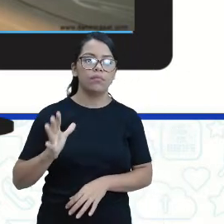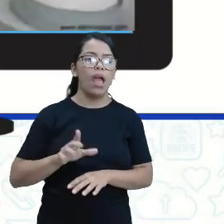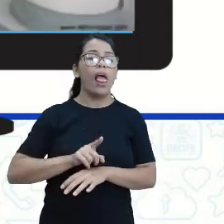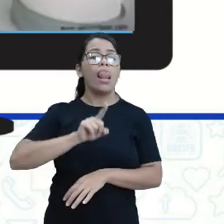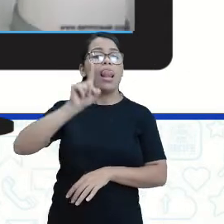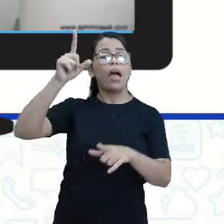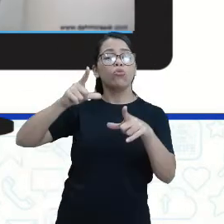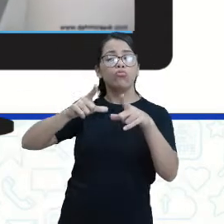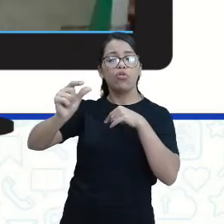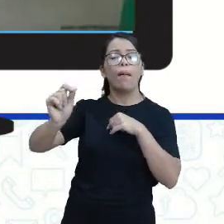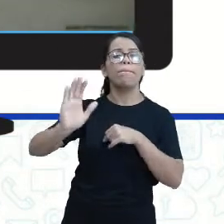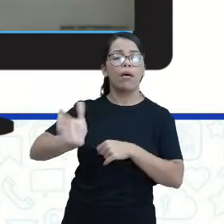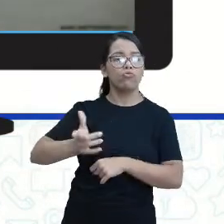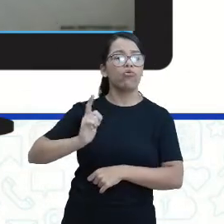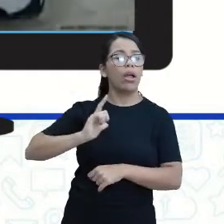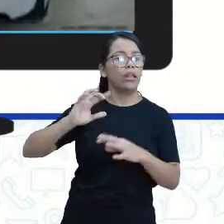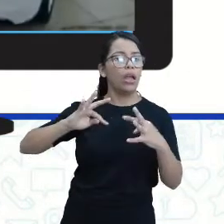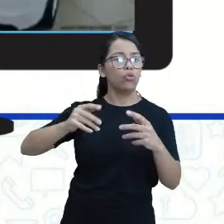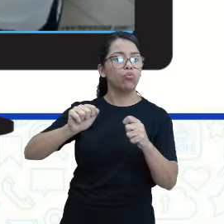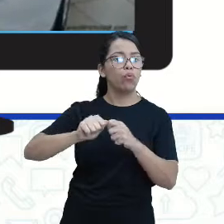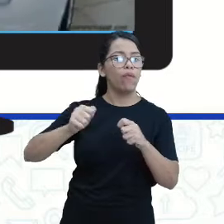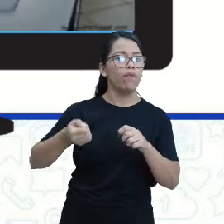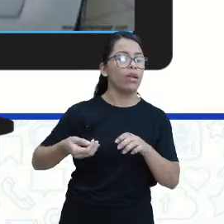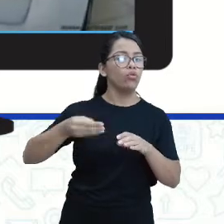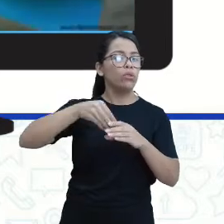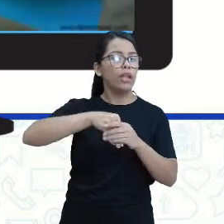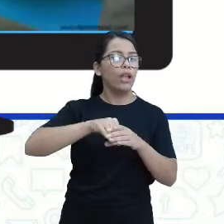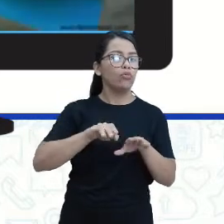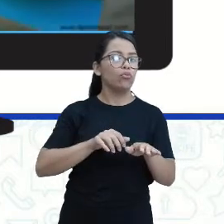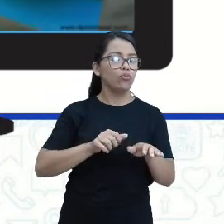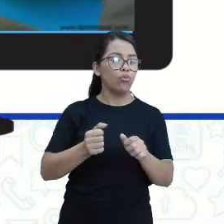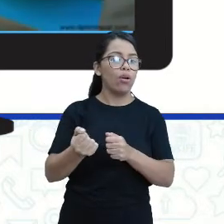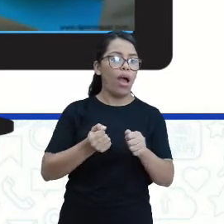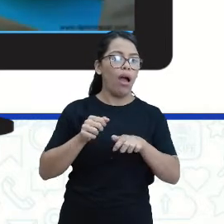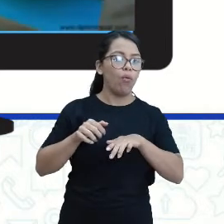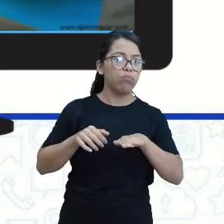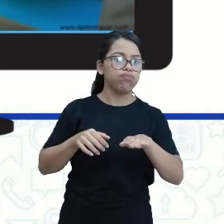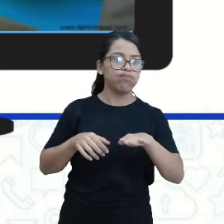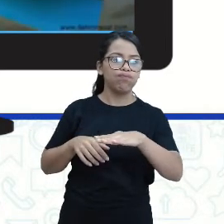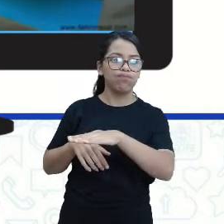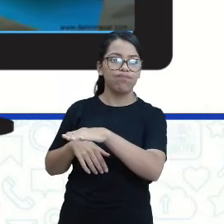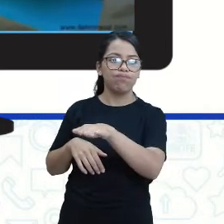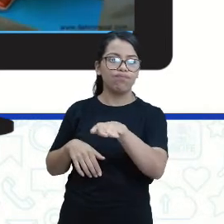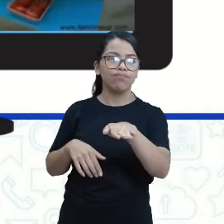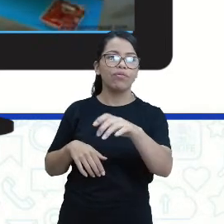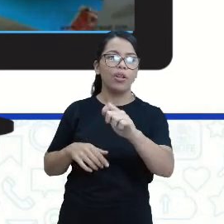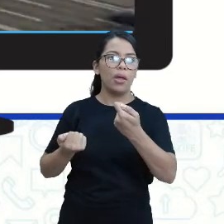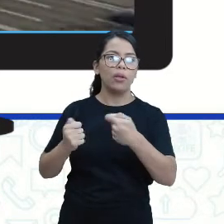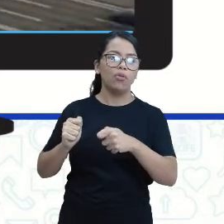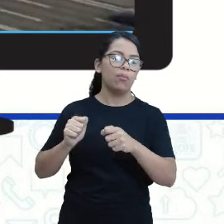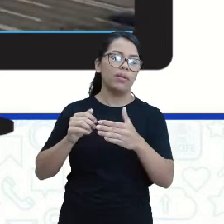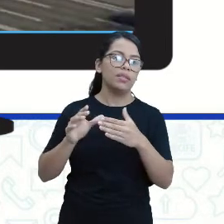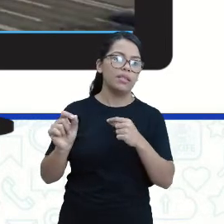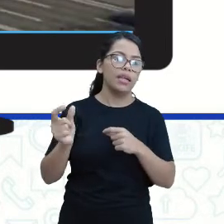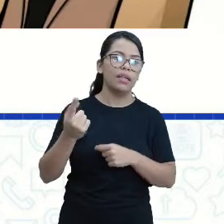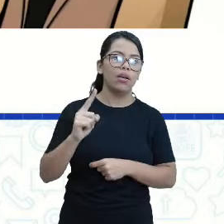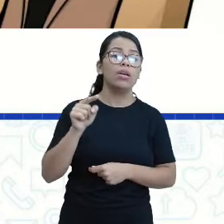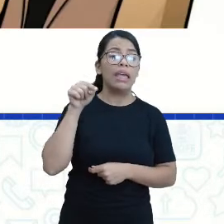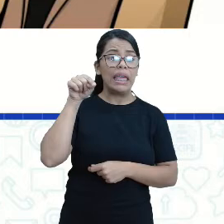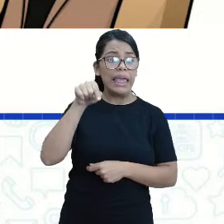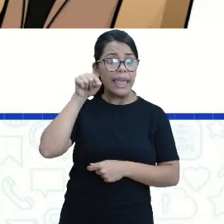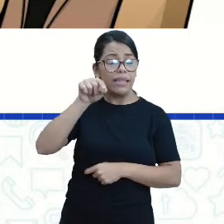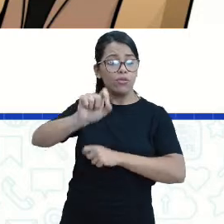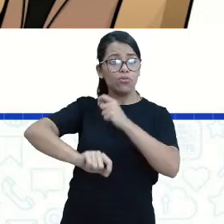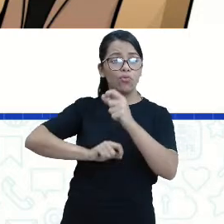feito tudo automaticamente. Essa a gente viu que é a revolução industrial ou a